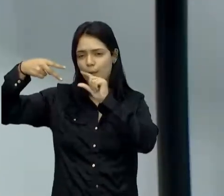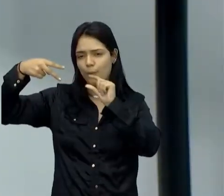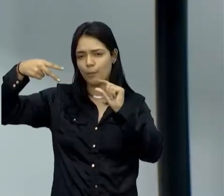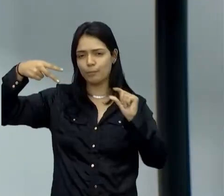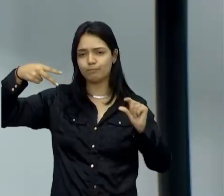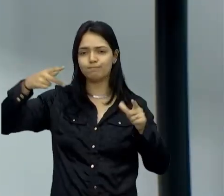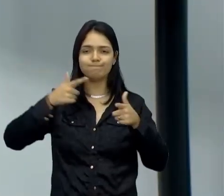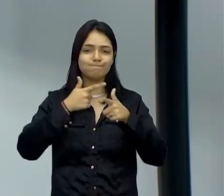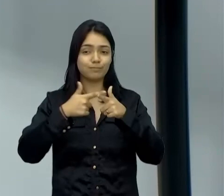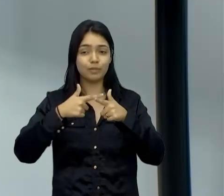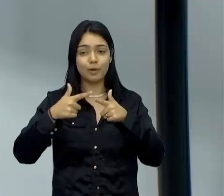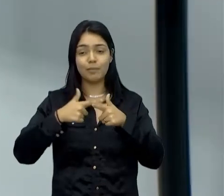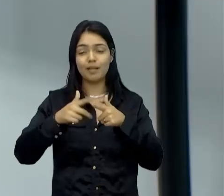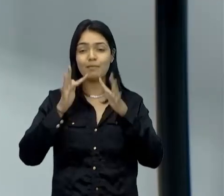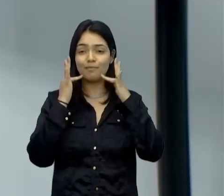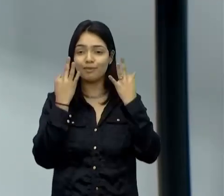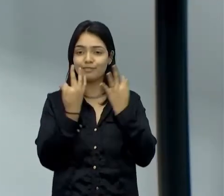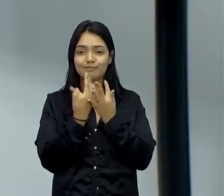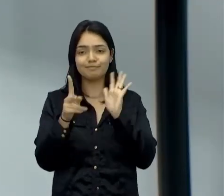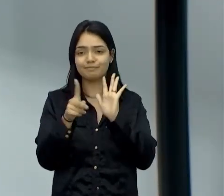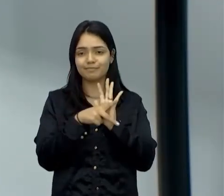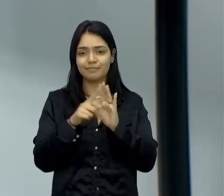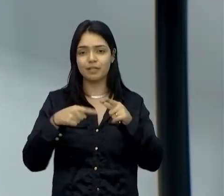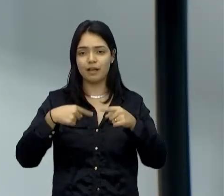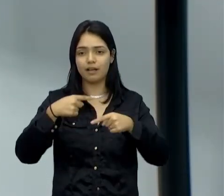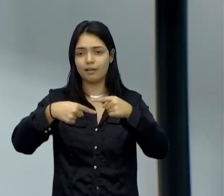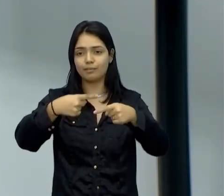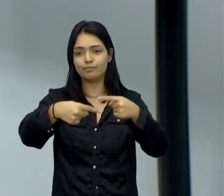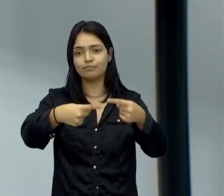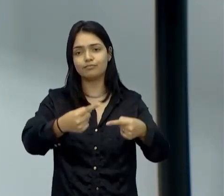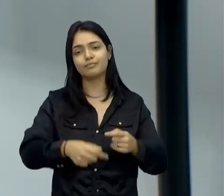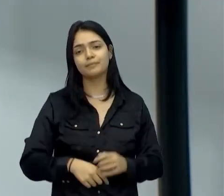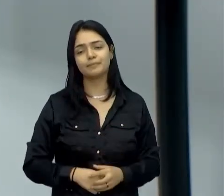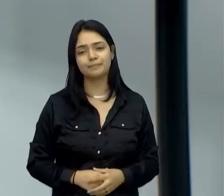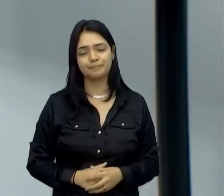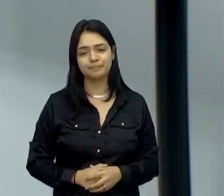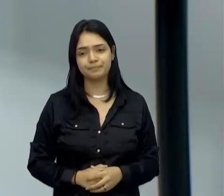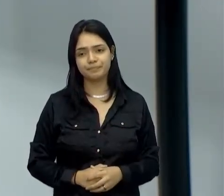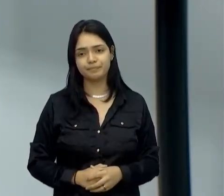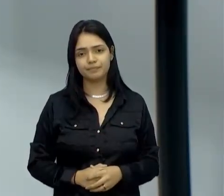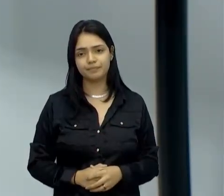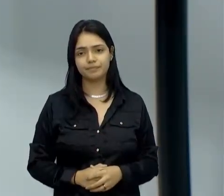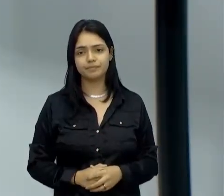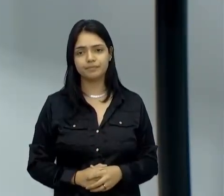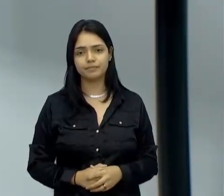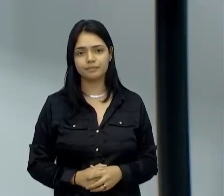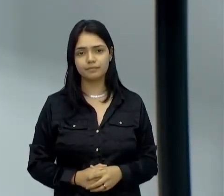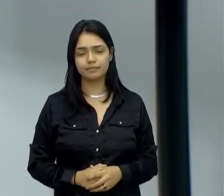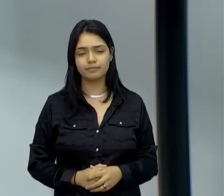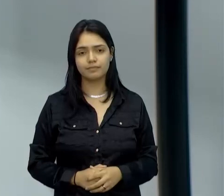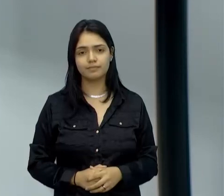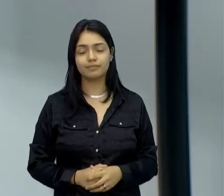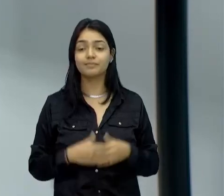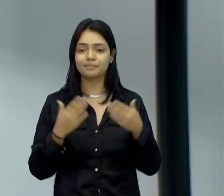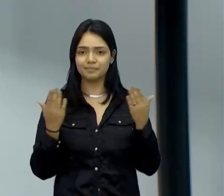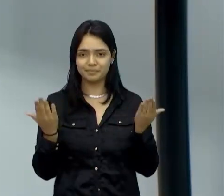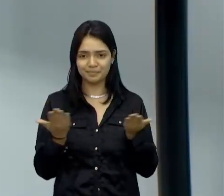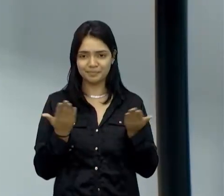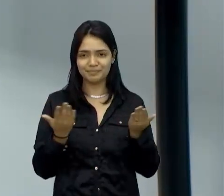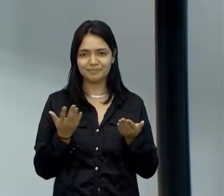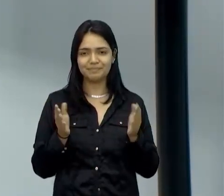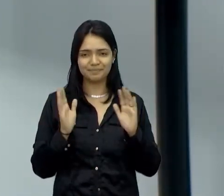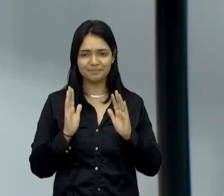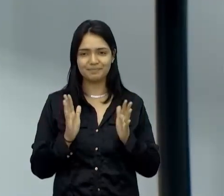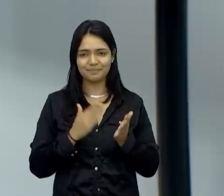foi compartilhado ao longo aí de quantos anos, né? E aí, gente, chegamos agora na nossa